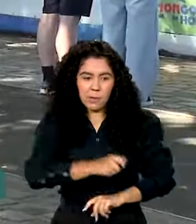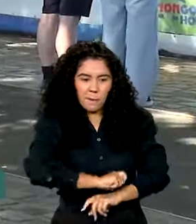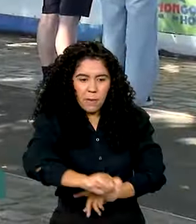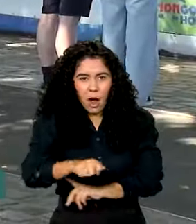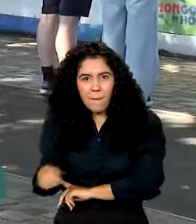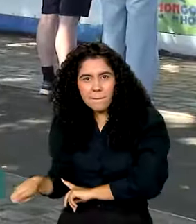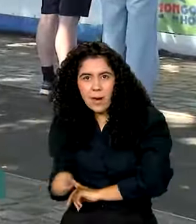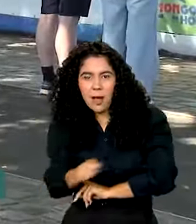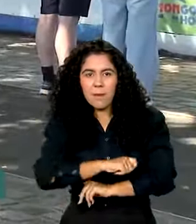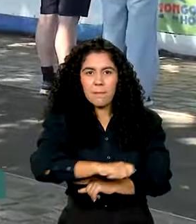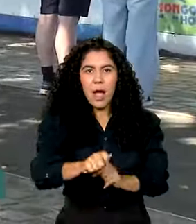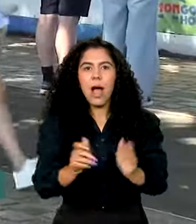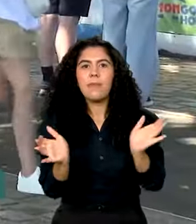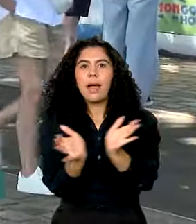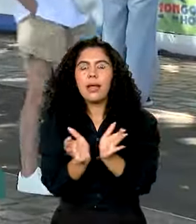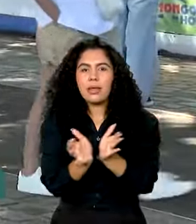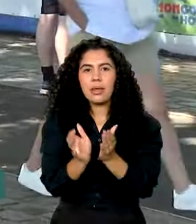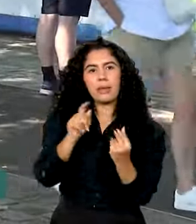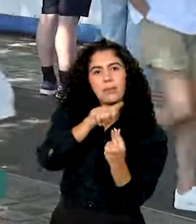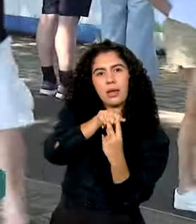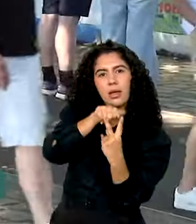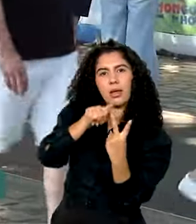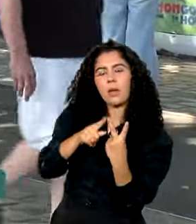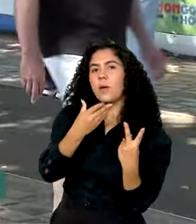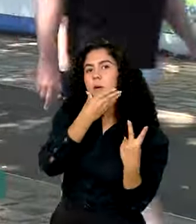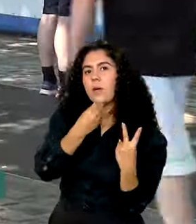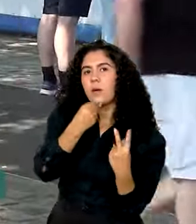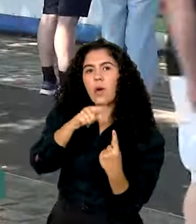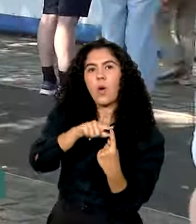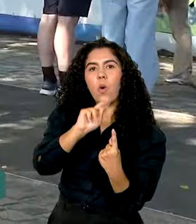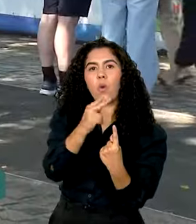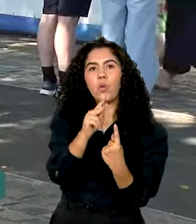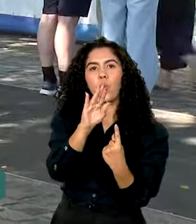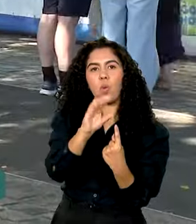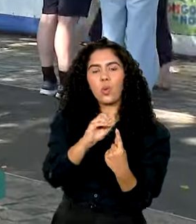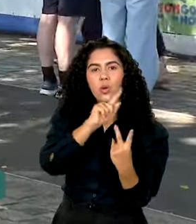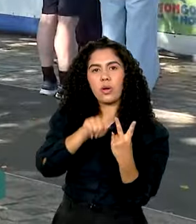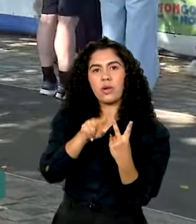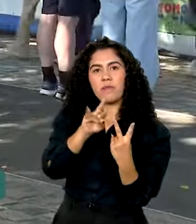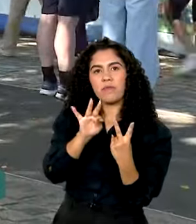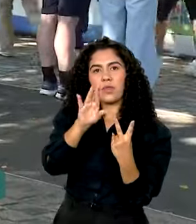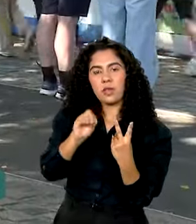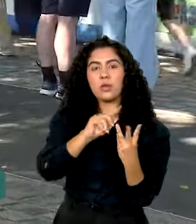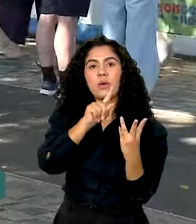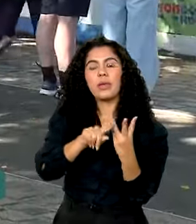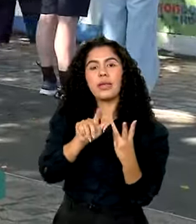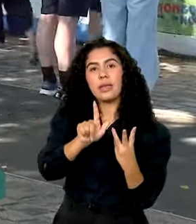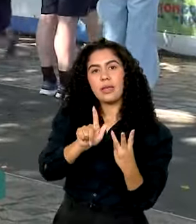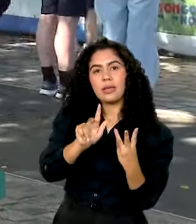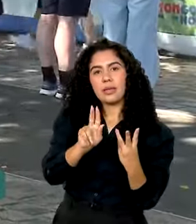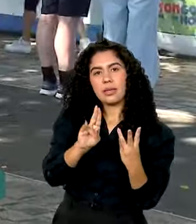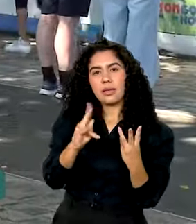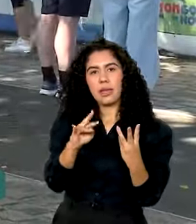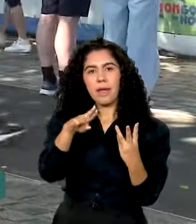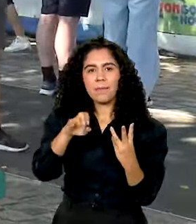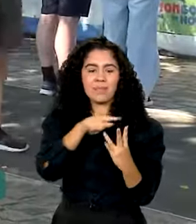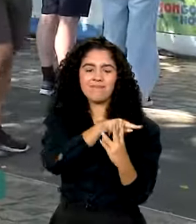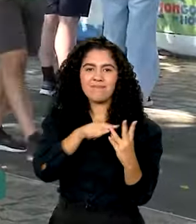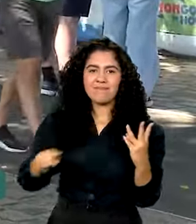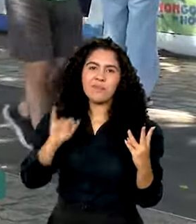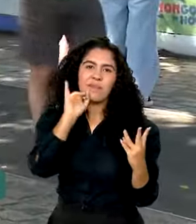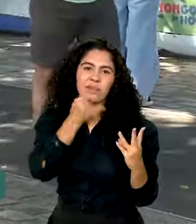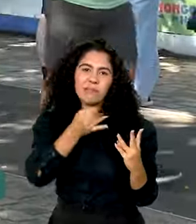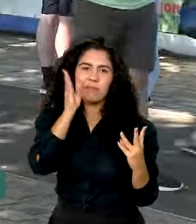a equipe masculina, formada por Hugo Calderano, Vitor Estive e Guilherme Teodoro, foi derrotado, infelizmente, pela